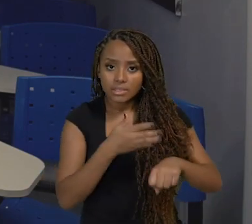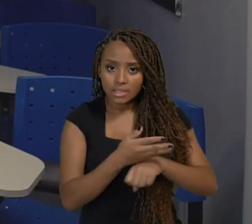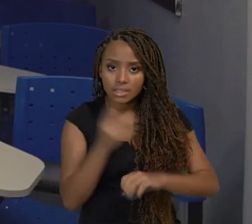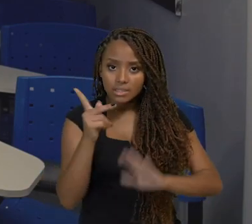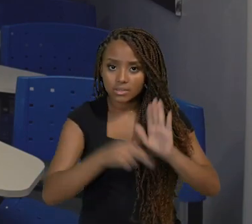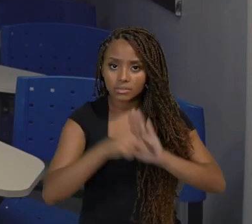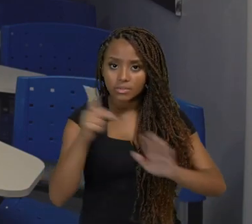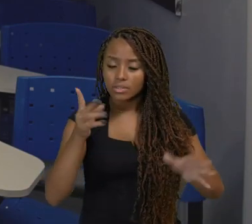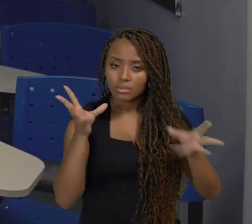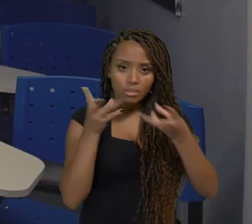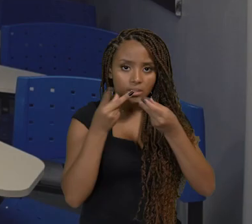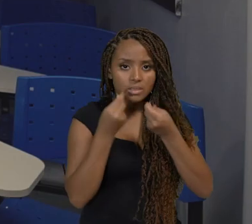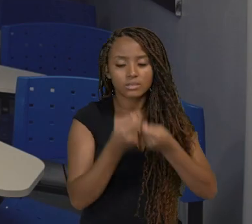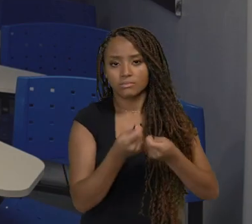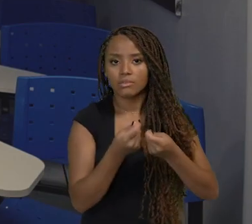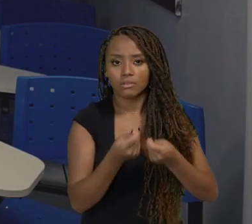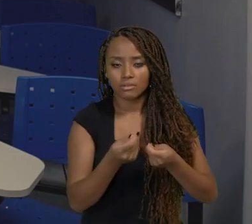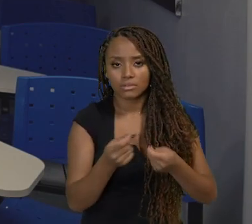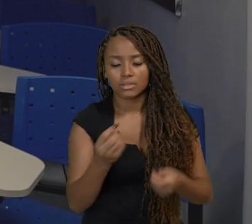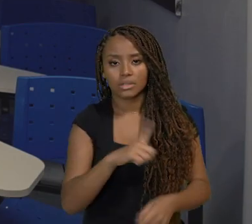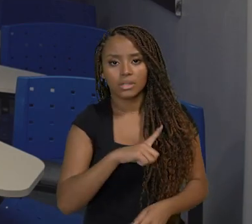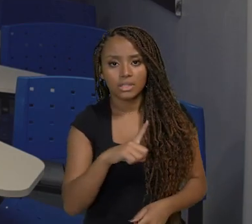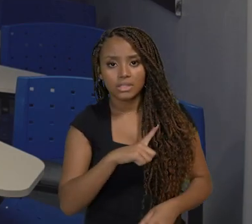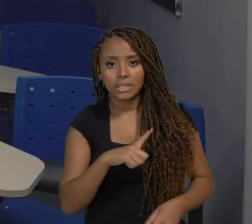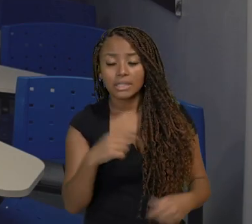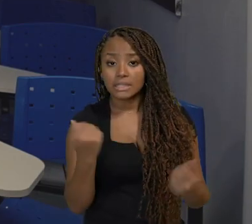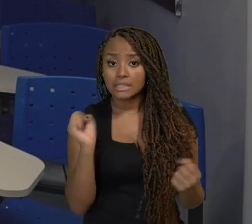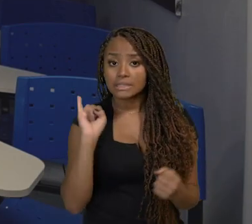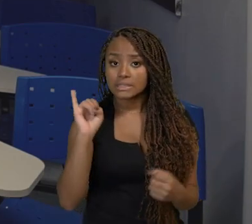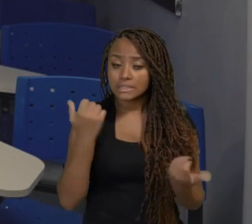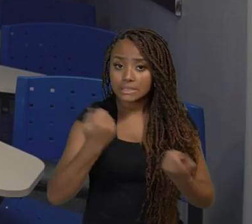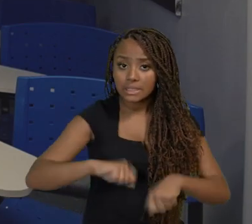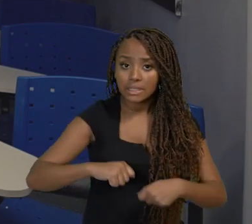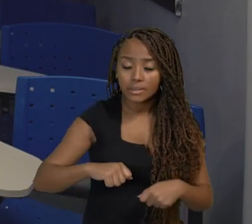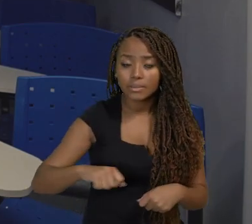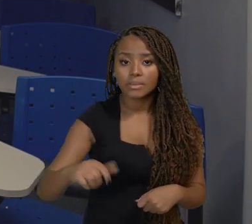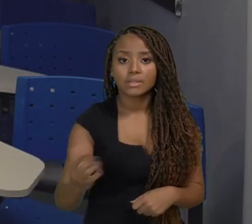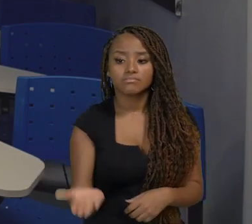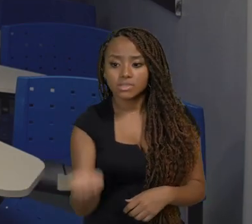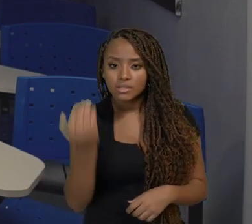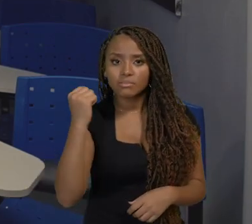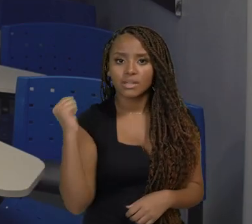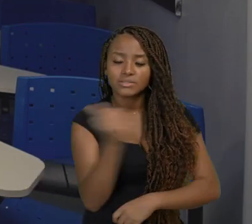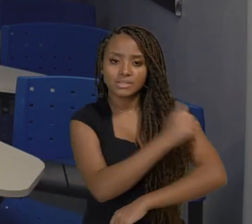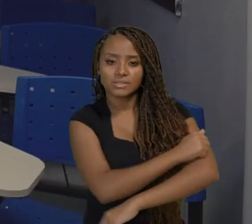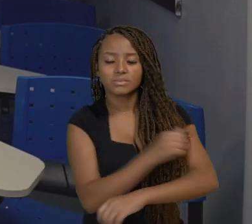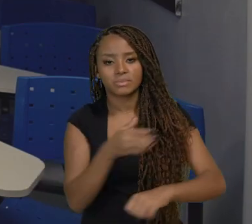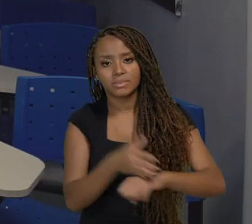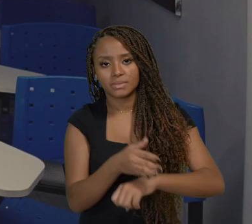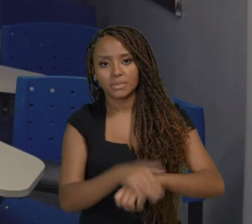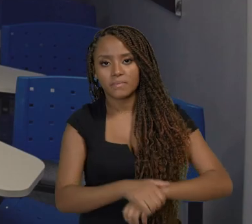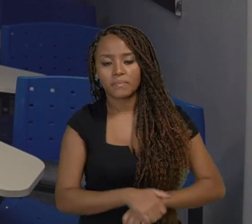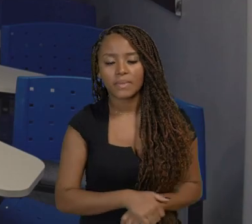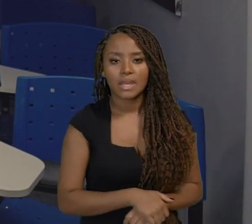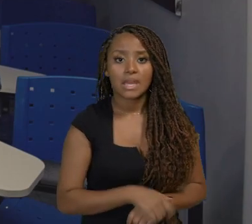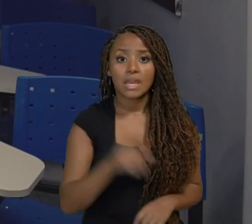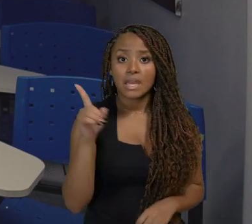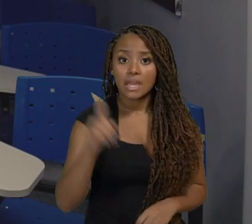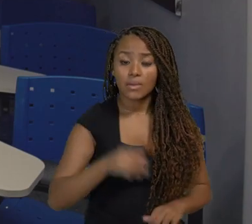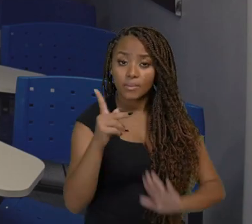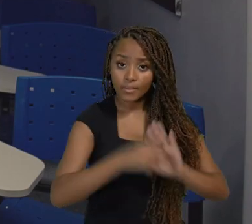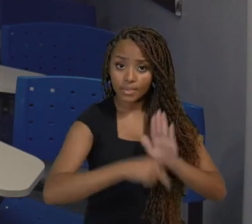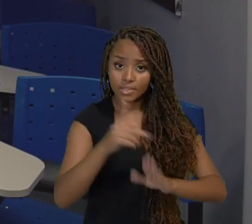têm aqui. E se você puder dar um recadinho, chamar esses alunos para participarem. Bom, nós somos um projeto de